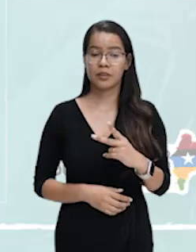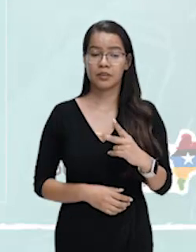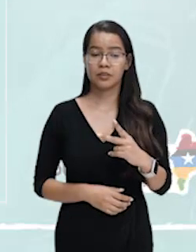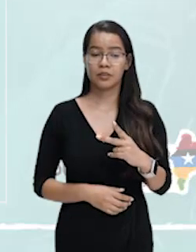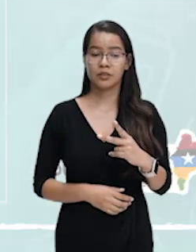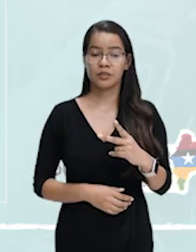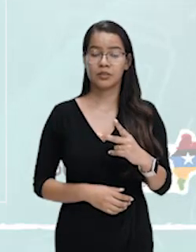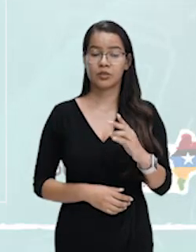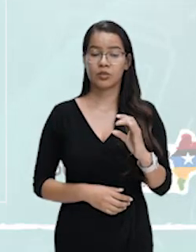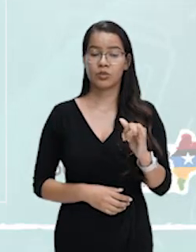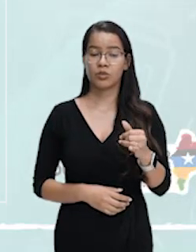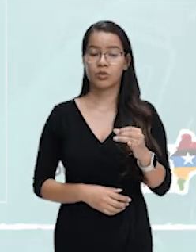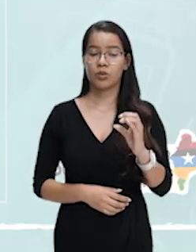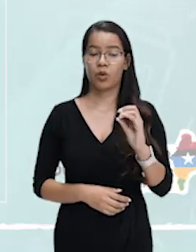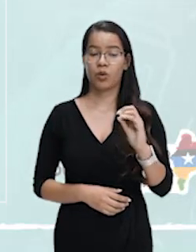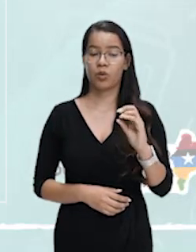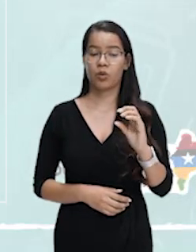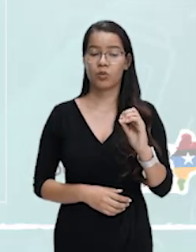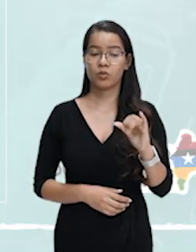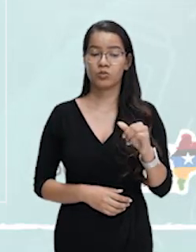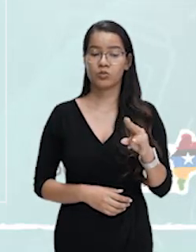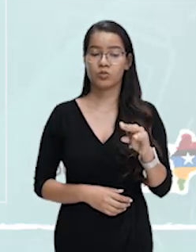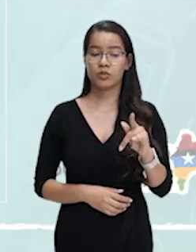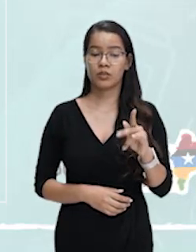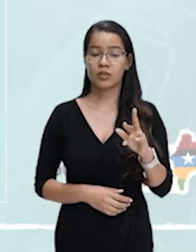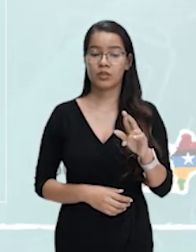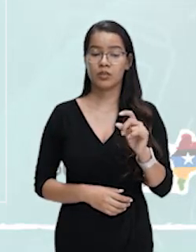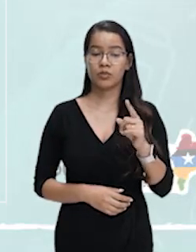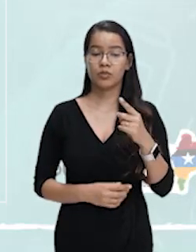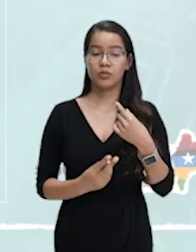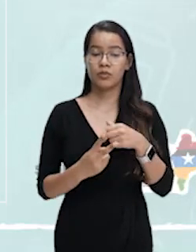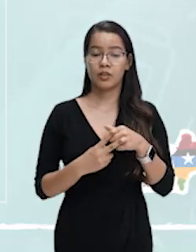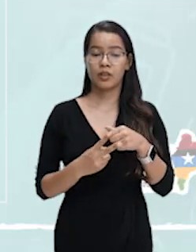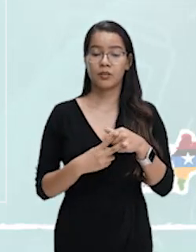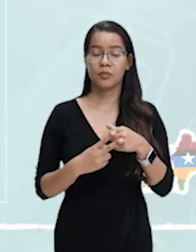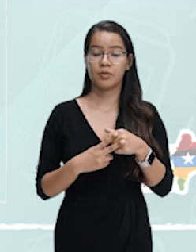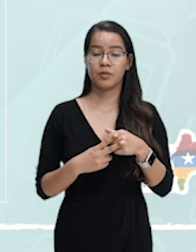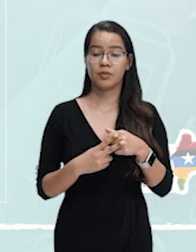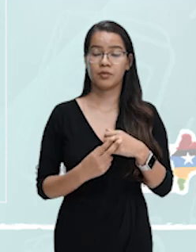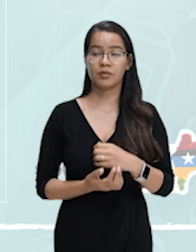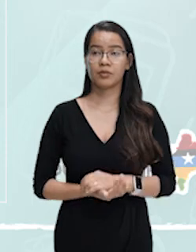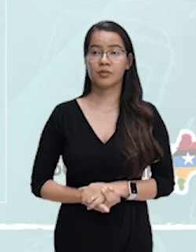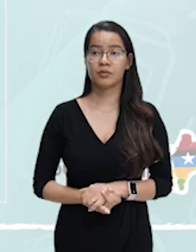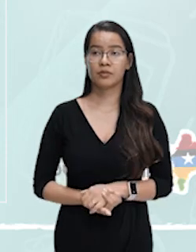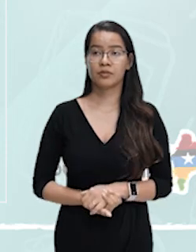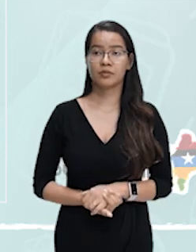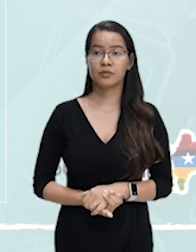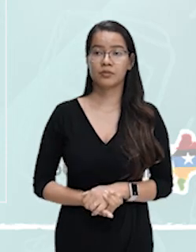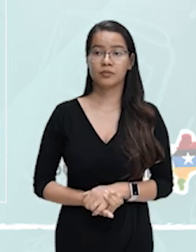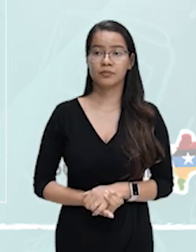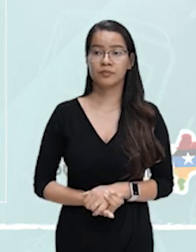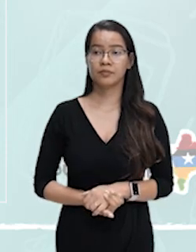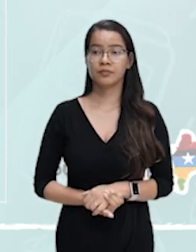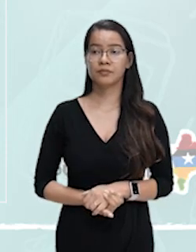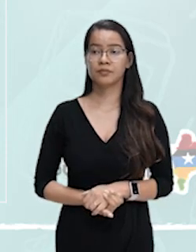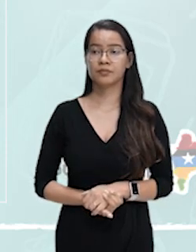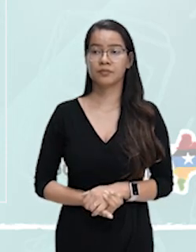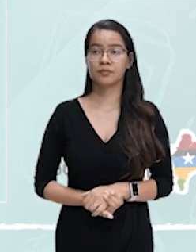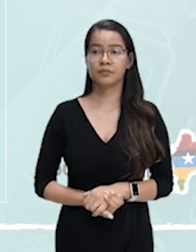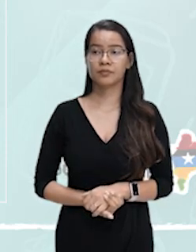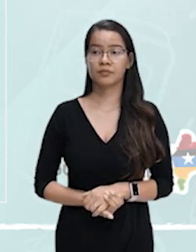um verbo em pretérito pluscuamperfecto, se toma verbo auxiliar haber